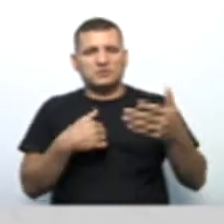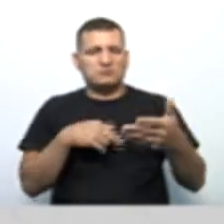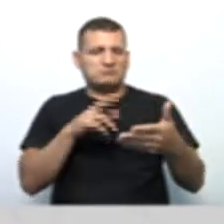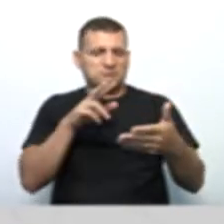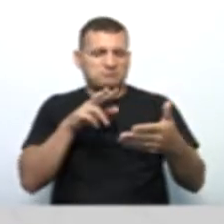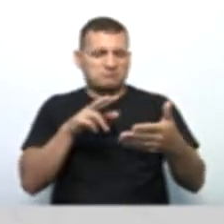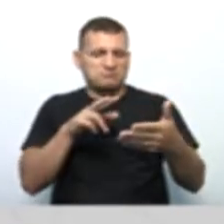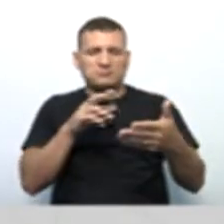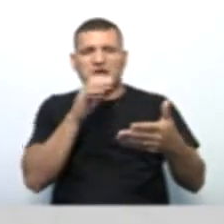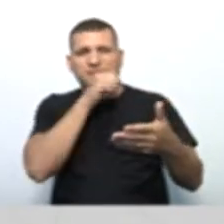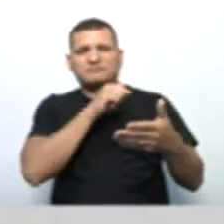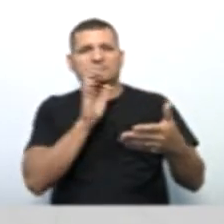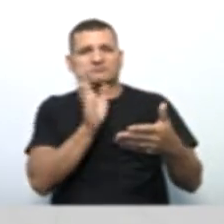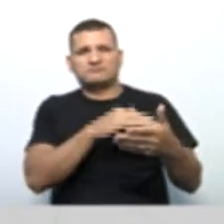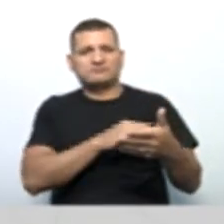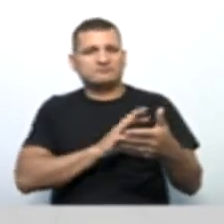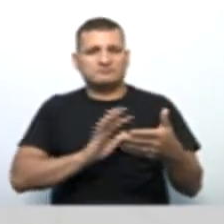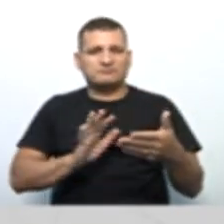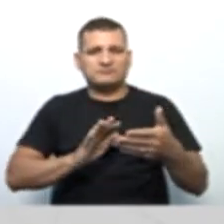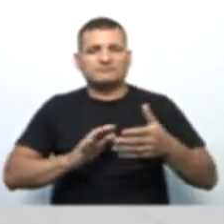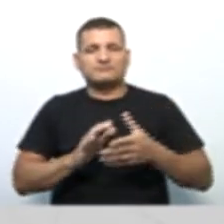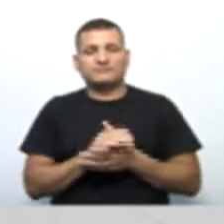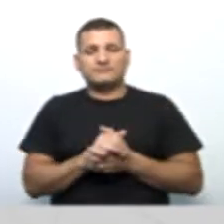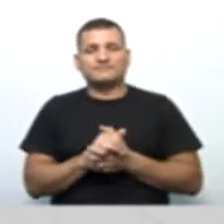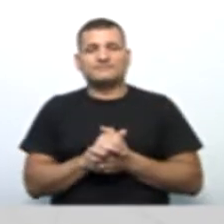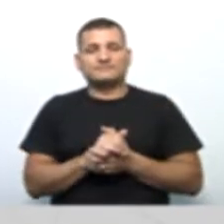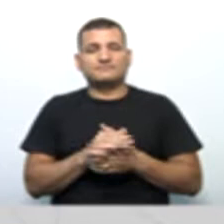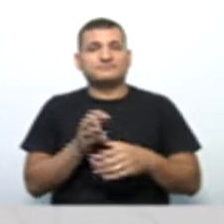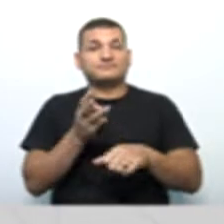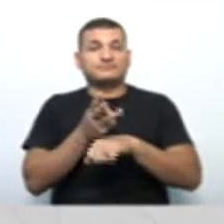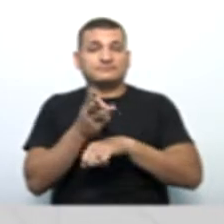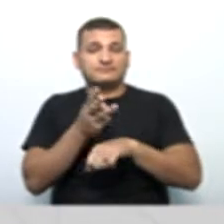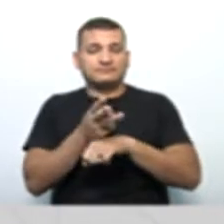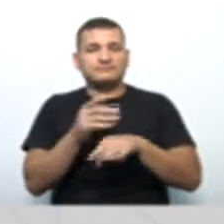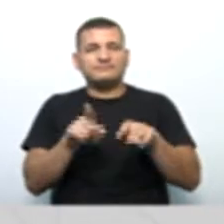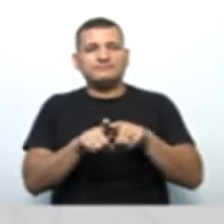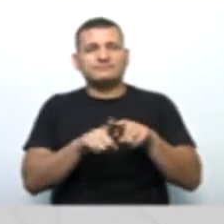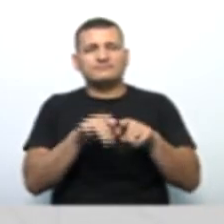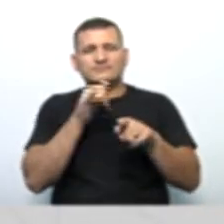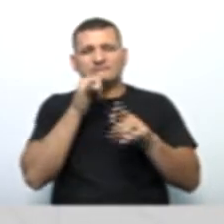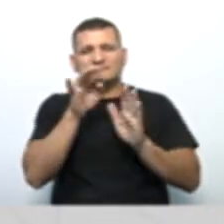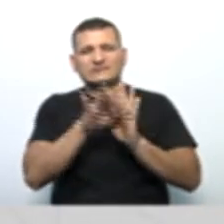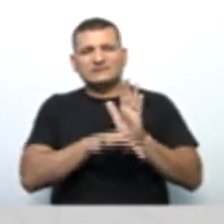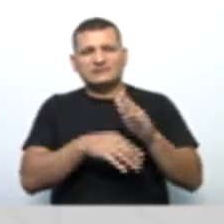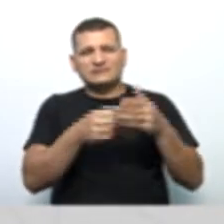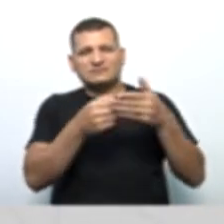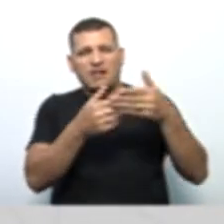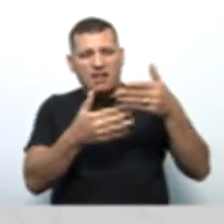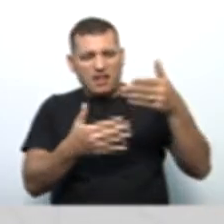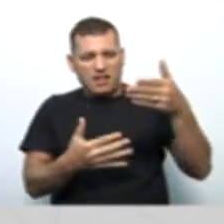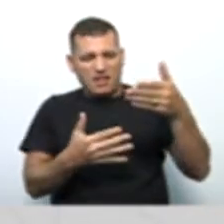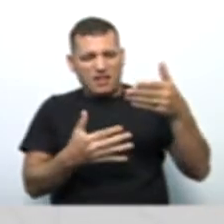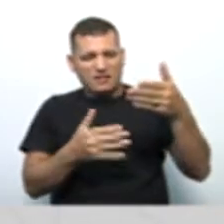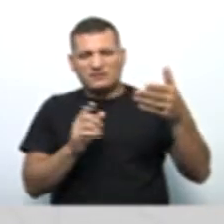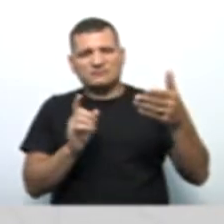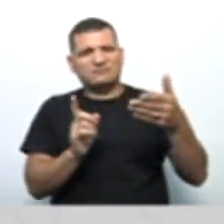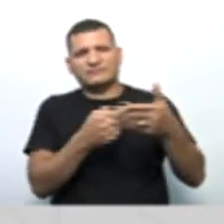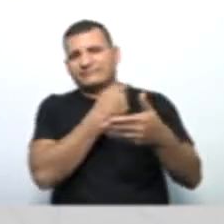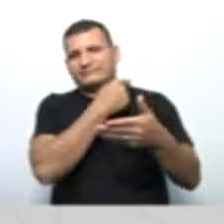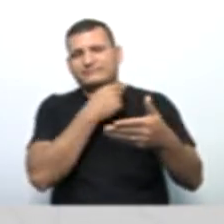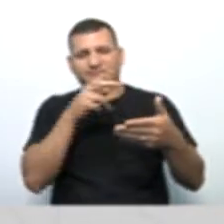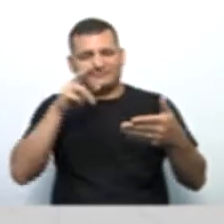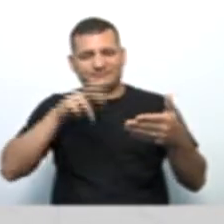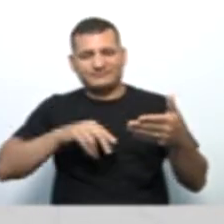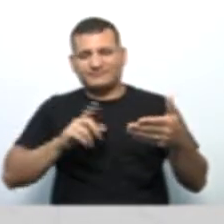esquece não eu te amo utilizar o mesmo quando a gente vai usar o texto é muito longo e você já está com pressa já passa pro exatamente